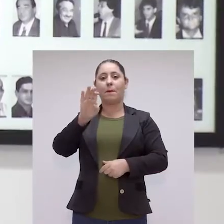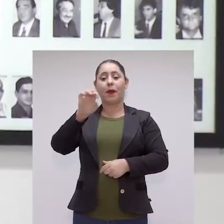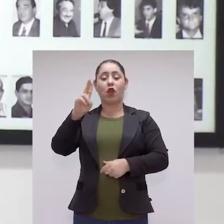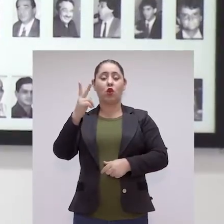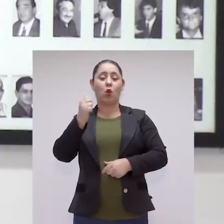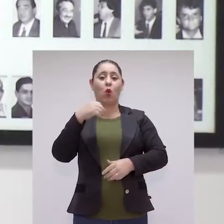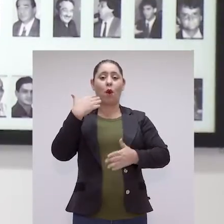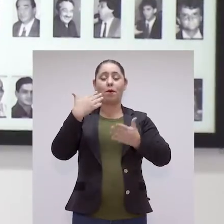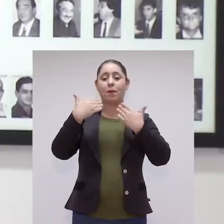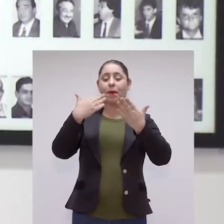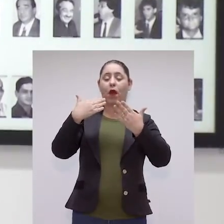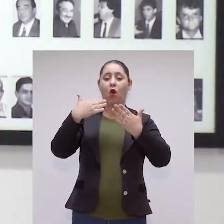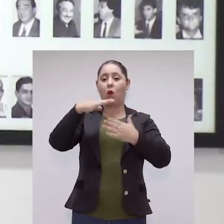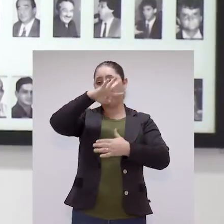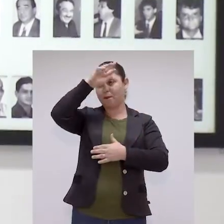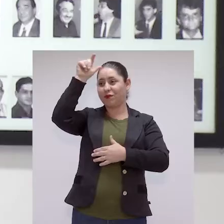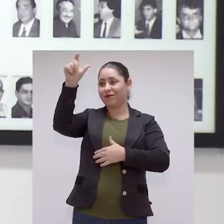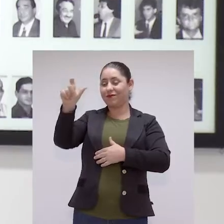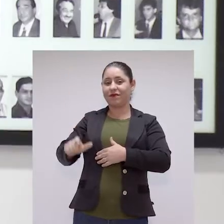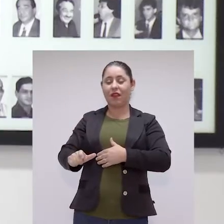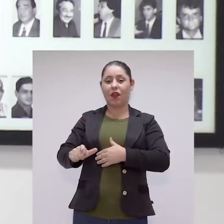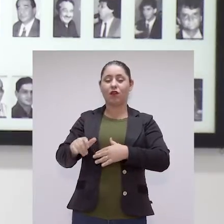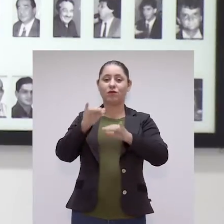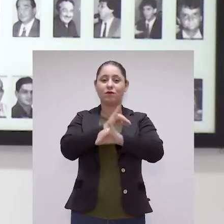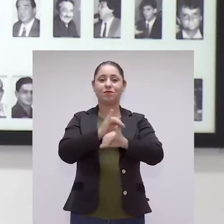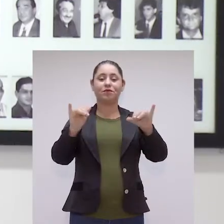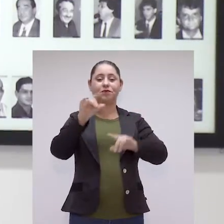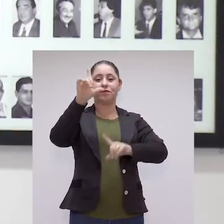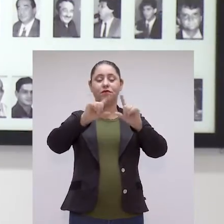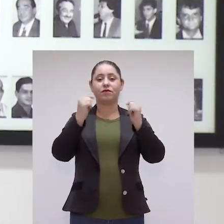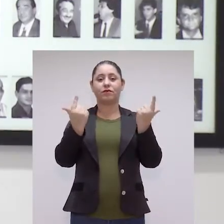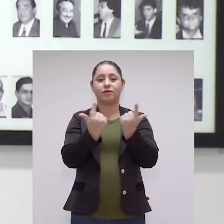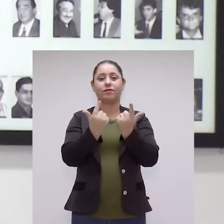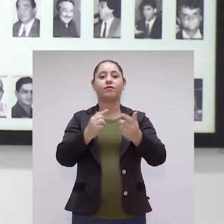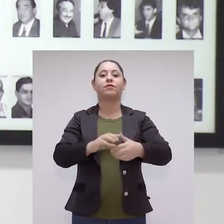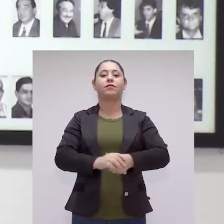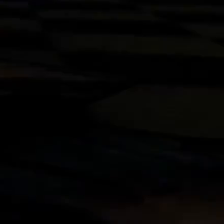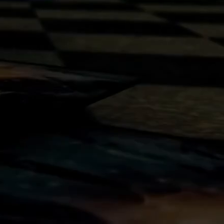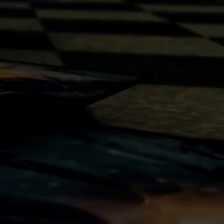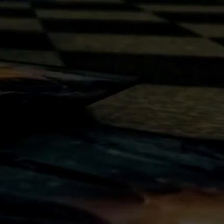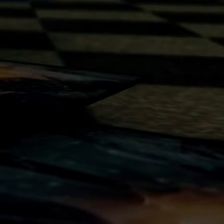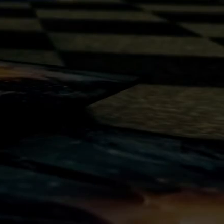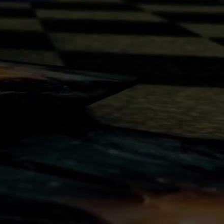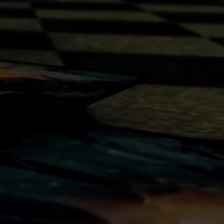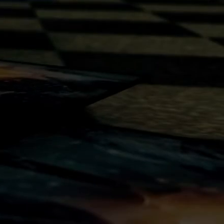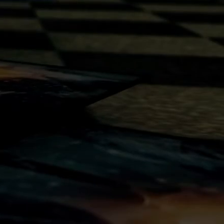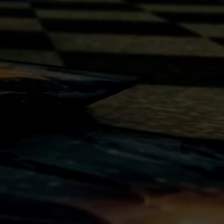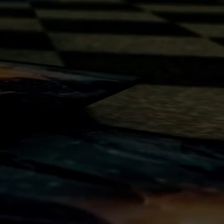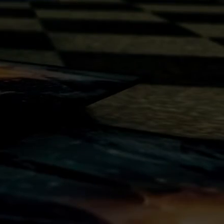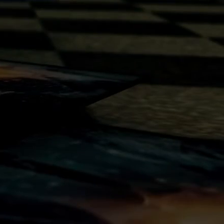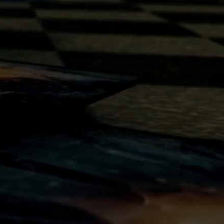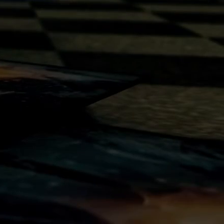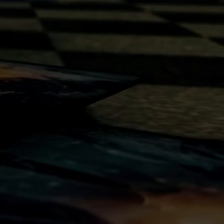Benhur Ferreira conversa com mais uma personalidade na programação da TV Assembleia.